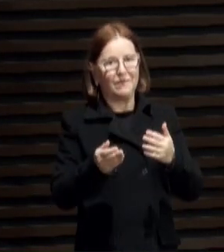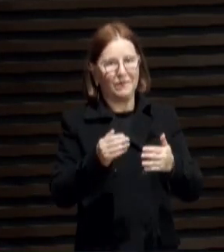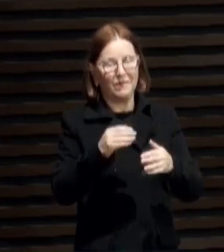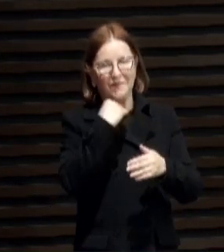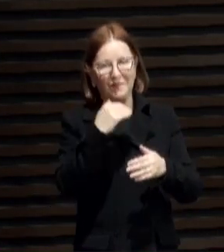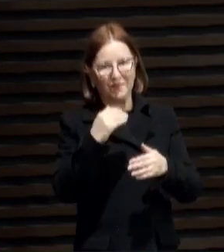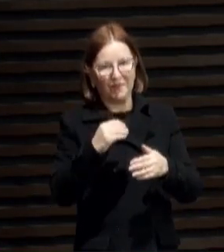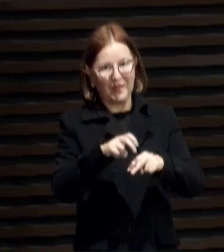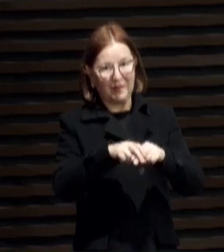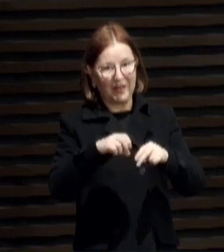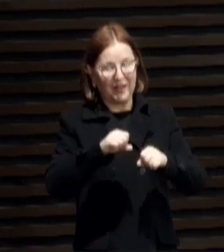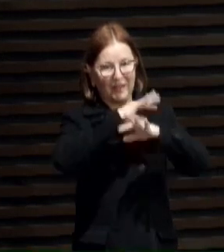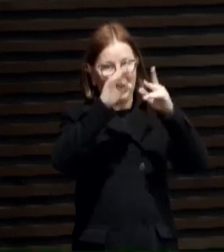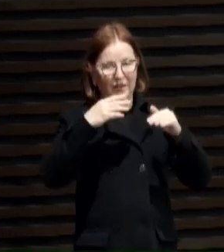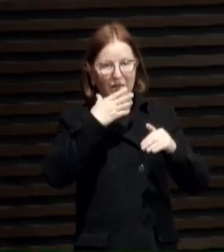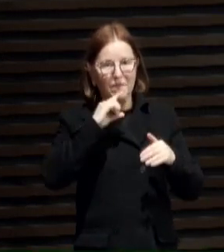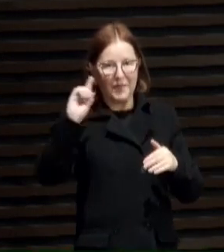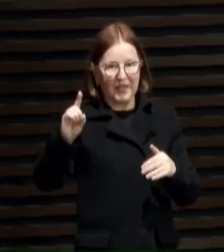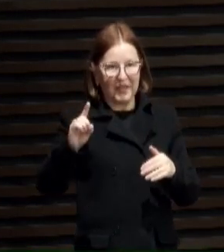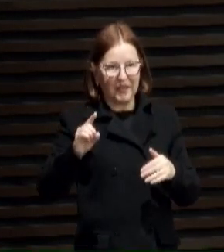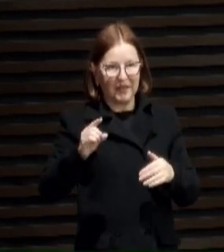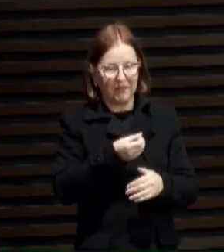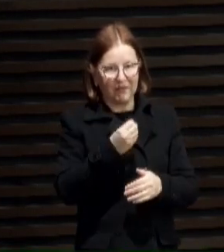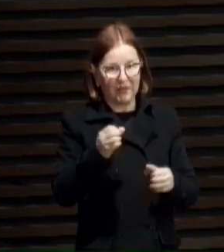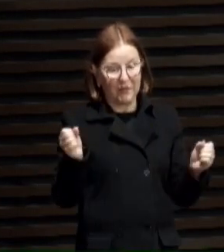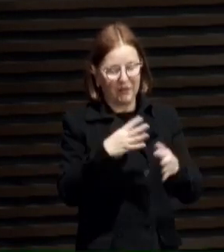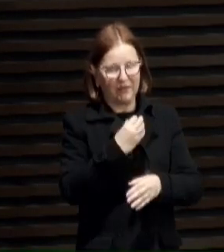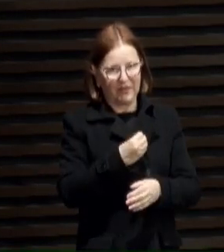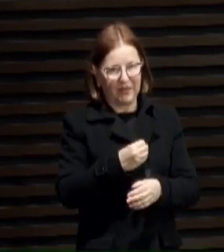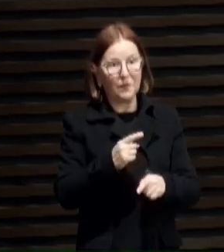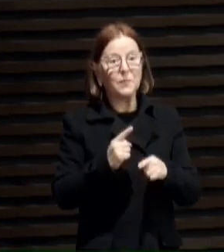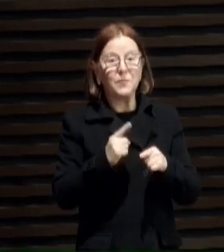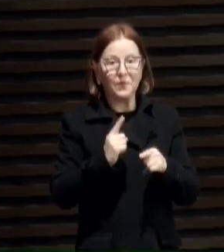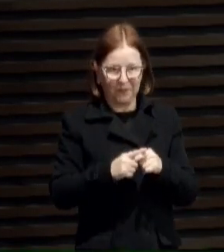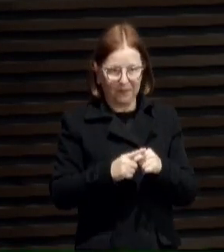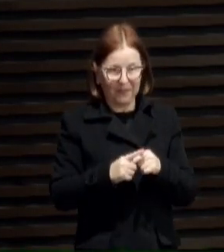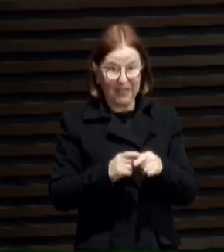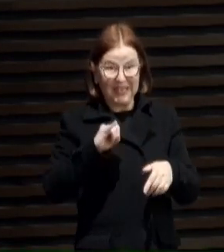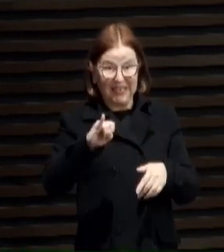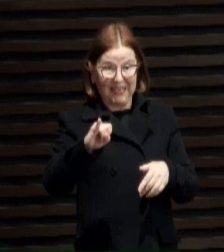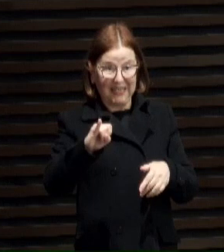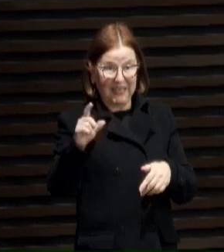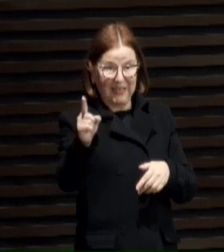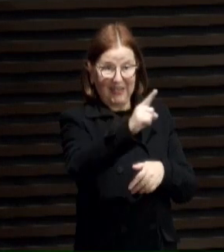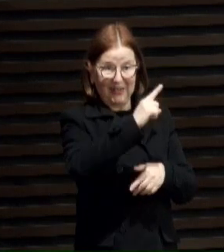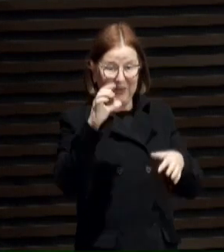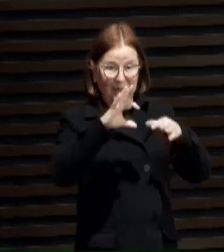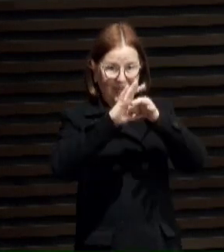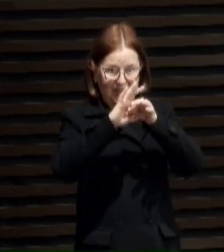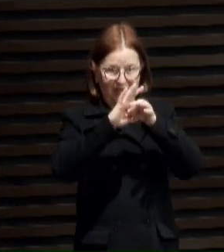assim também andemos nós em novidade de vida. Por quê? Se fomos unidos com